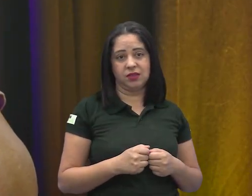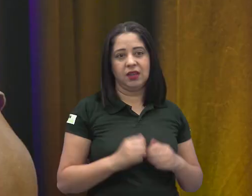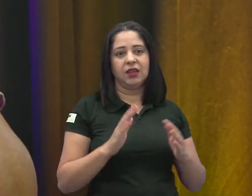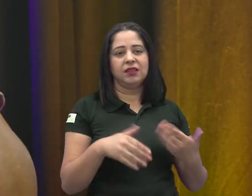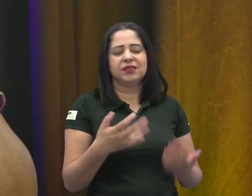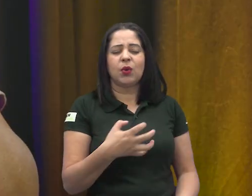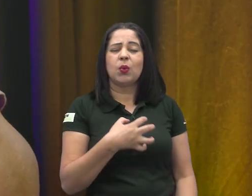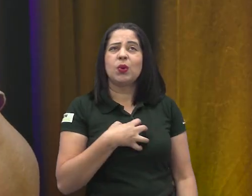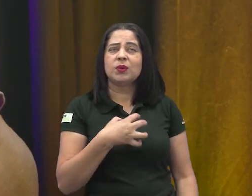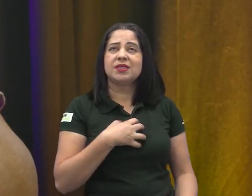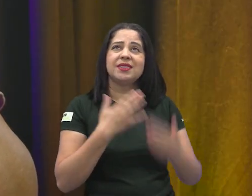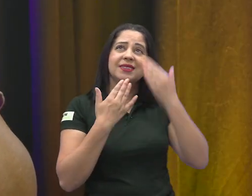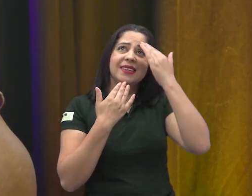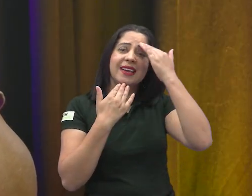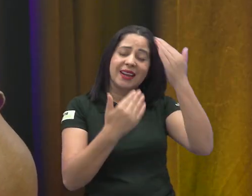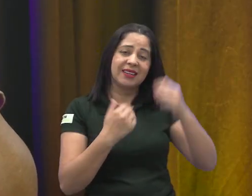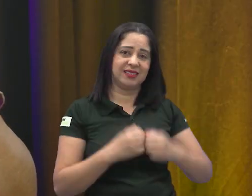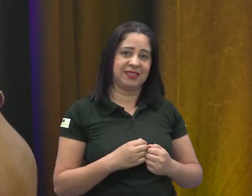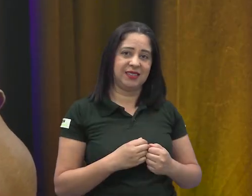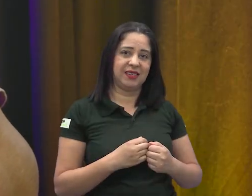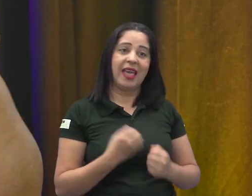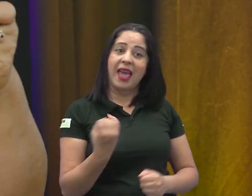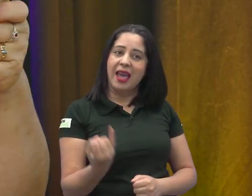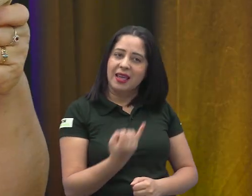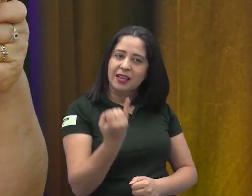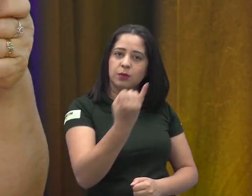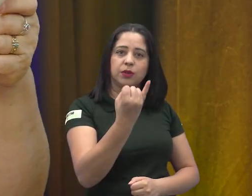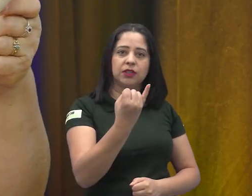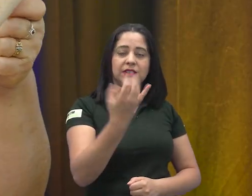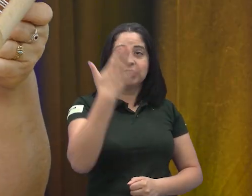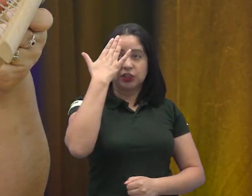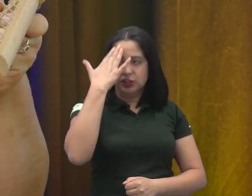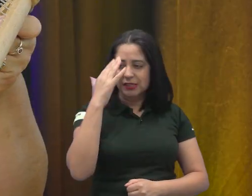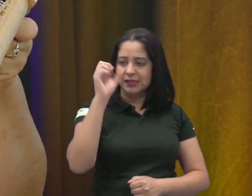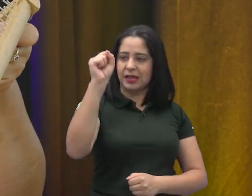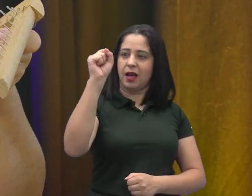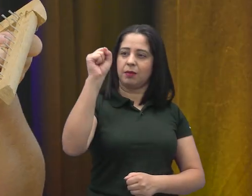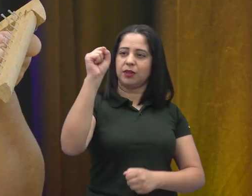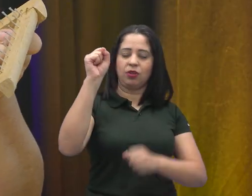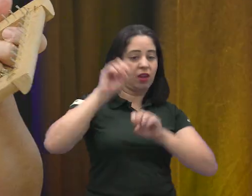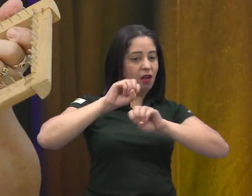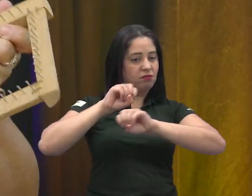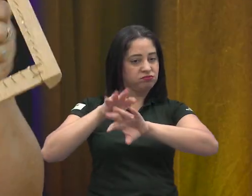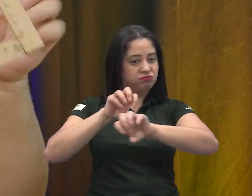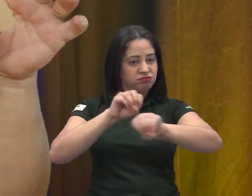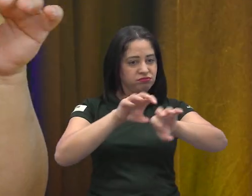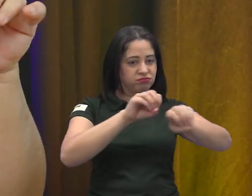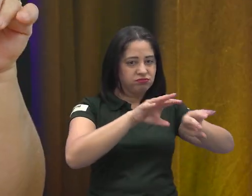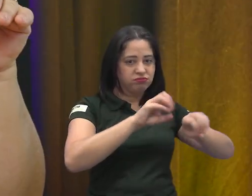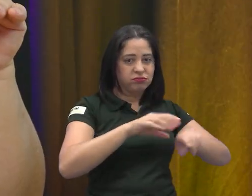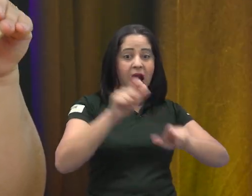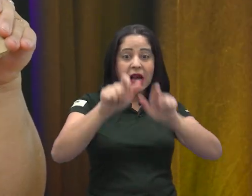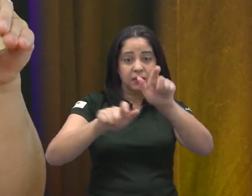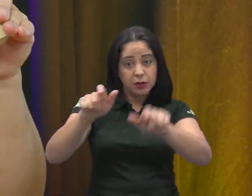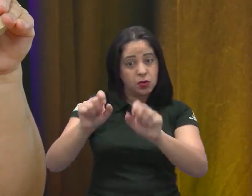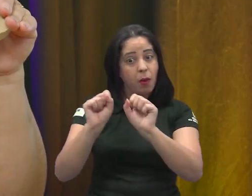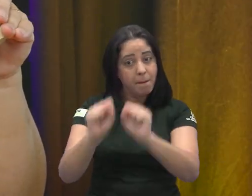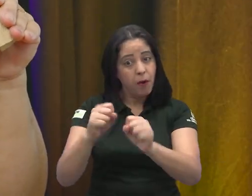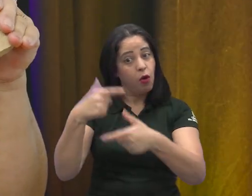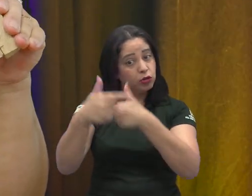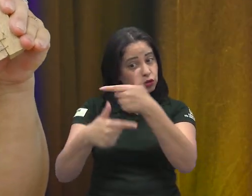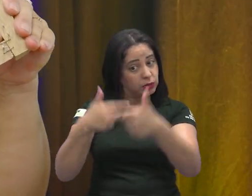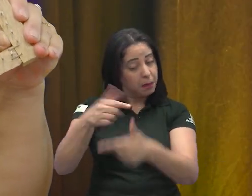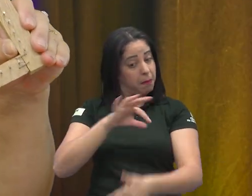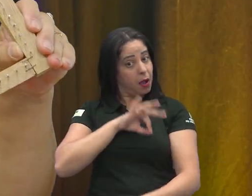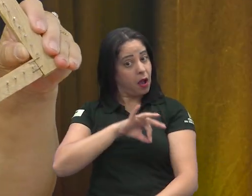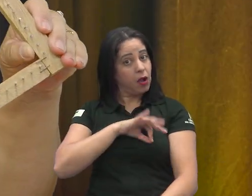é gratificante e é importante passar que as pessoas podem trabalhar, ter o seu